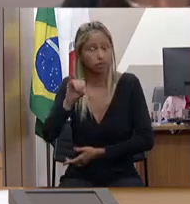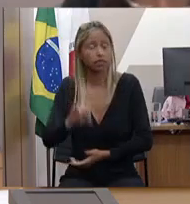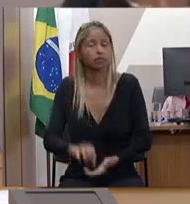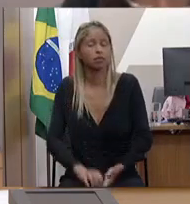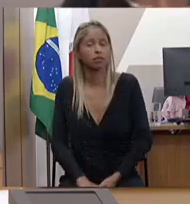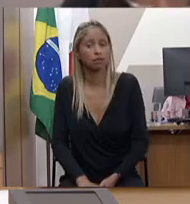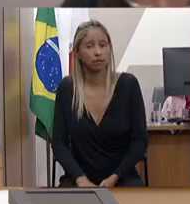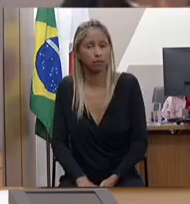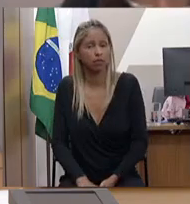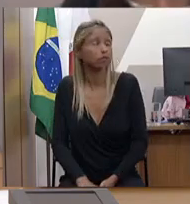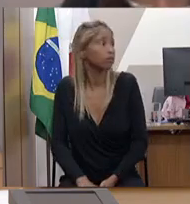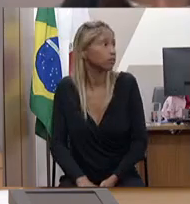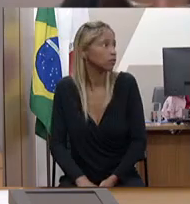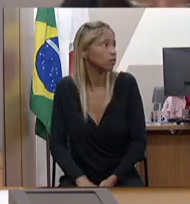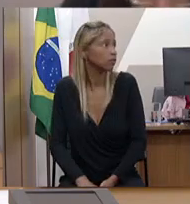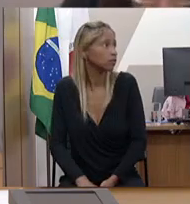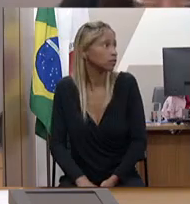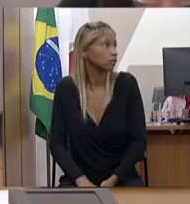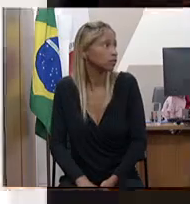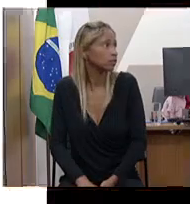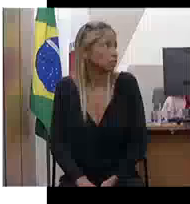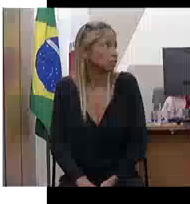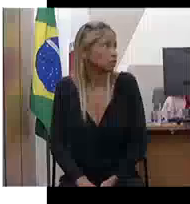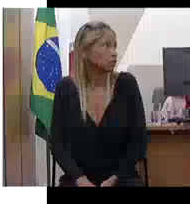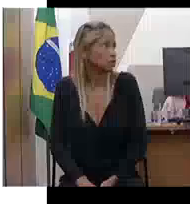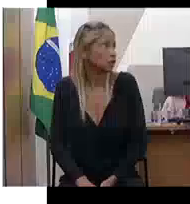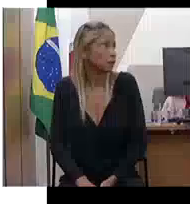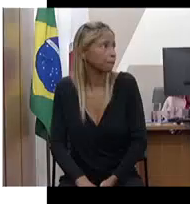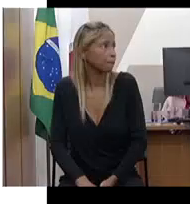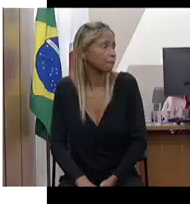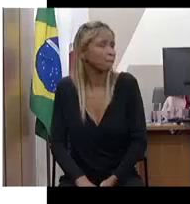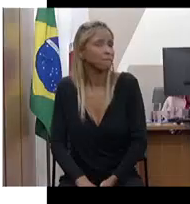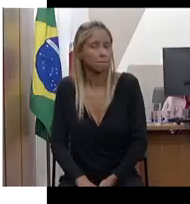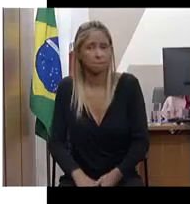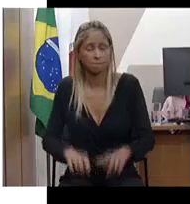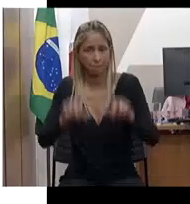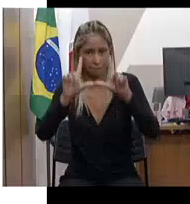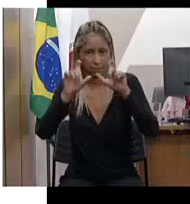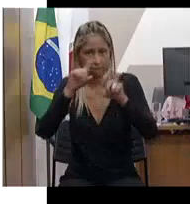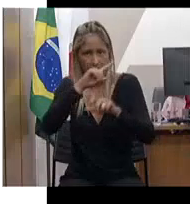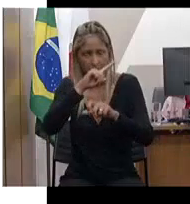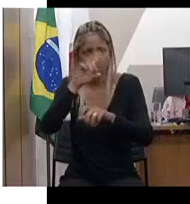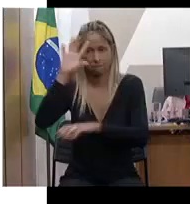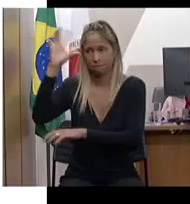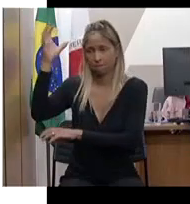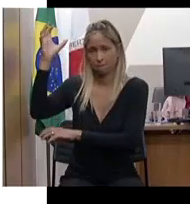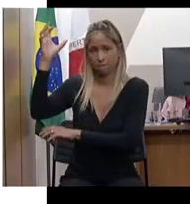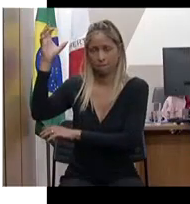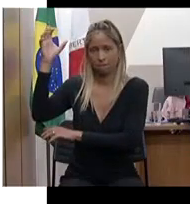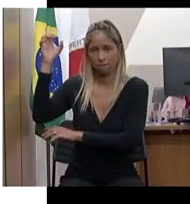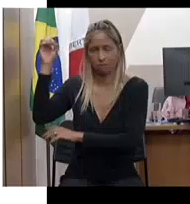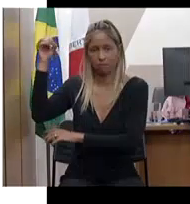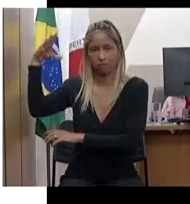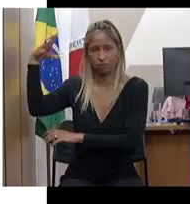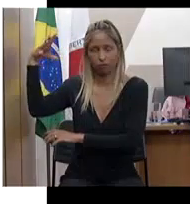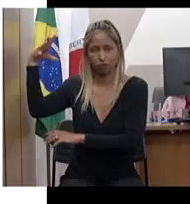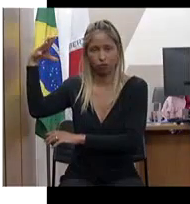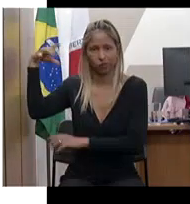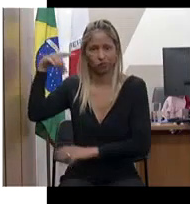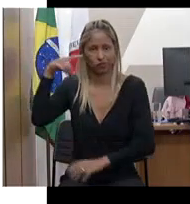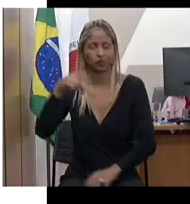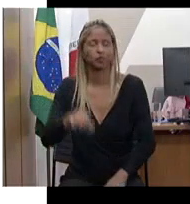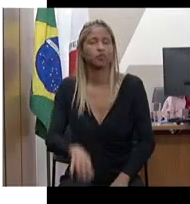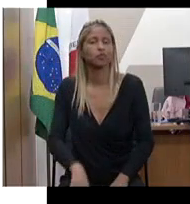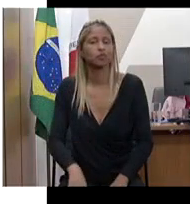só uma fotografia aqui para o pessoal da pessoal que conhece o trabalho do poste né essa fotografia eu tirei durante uma